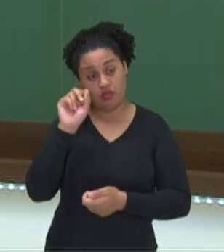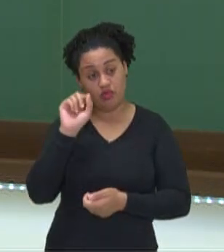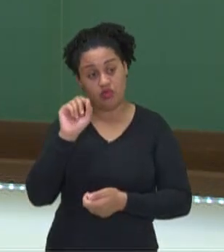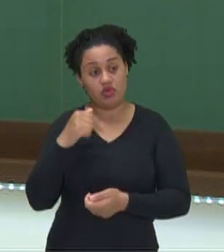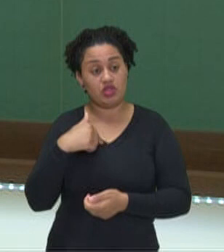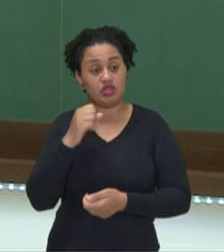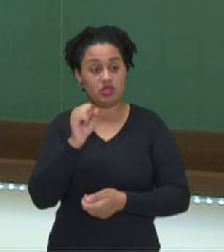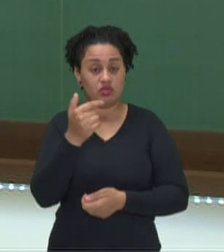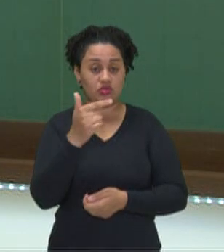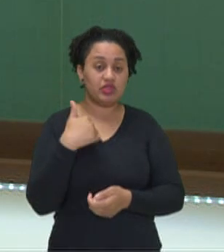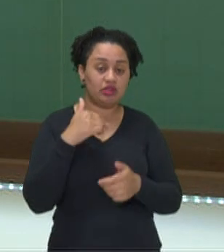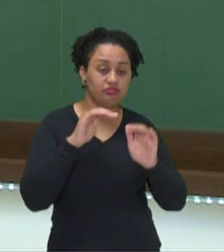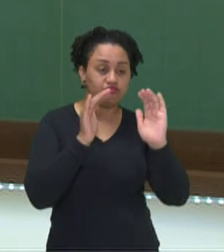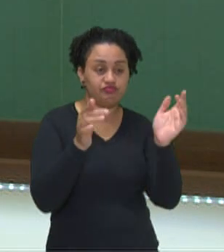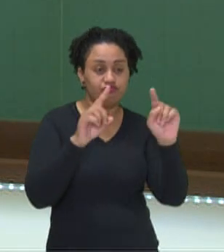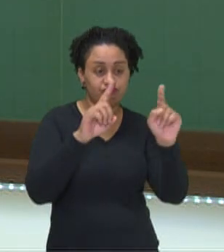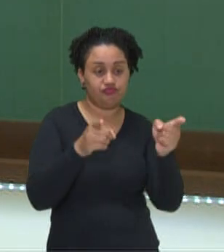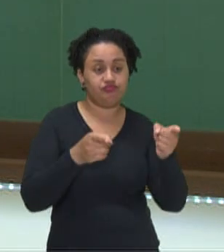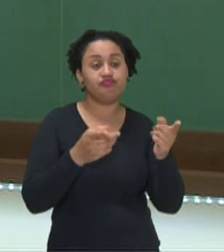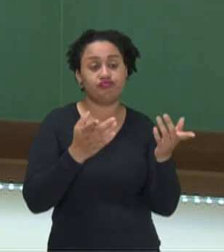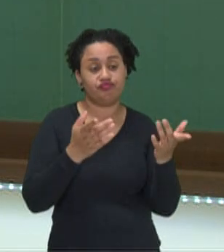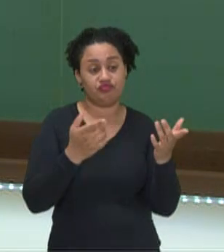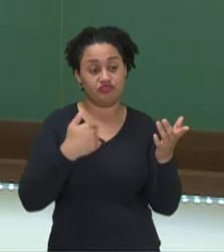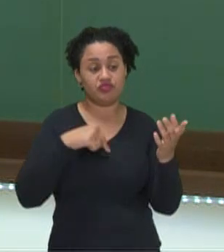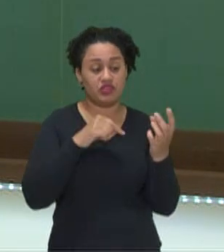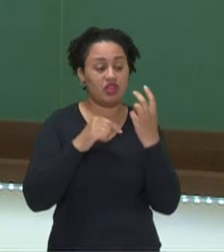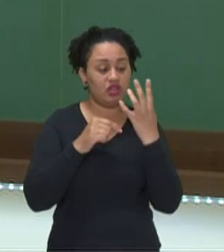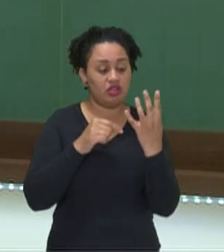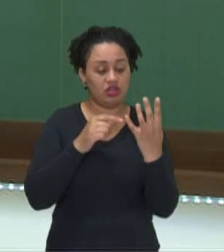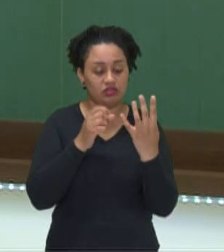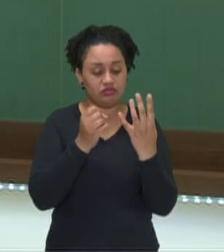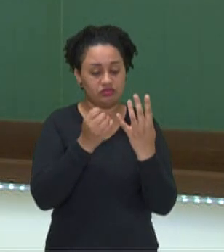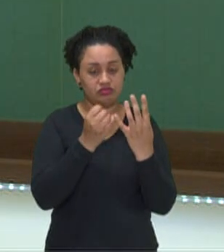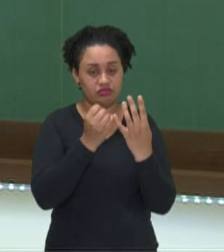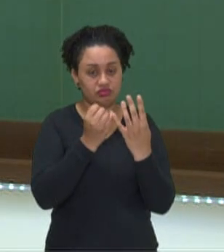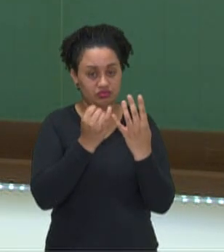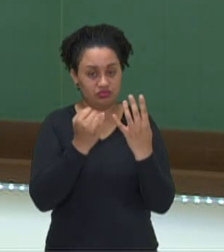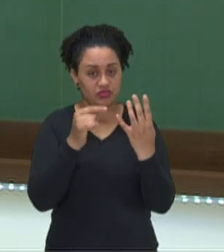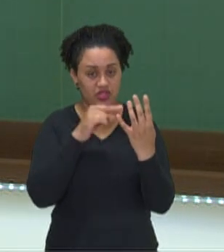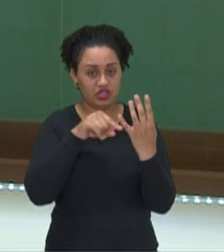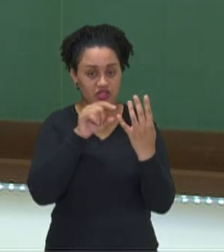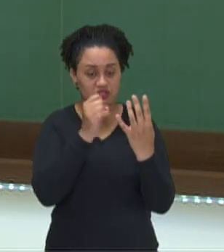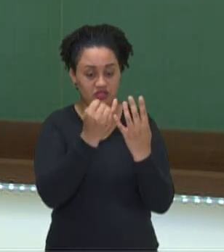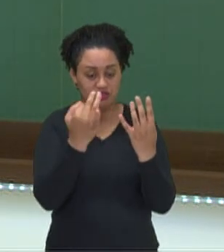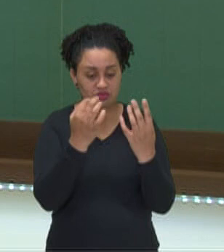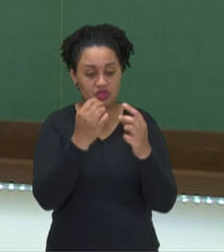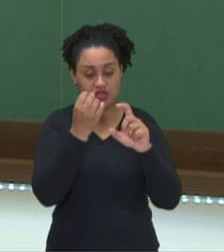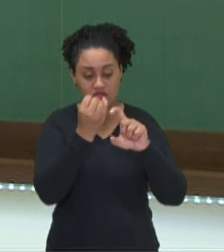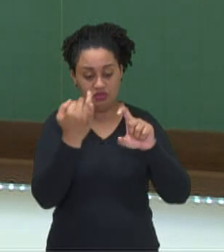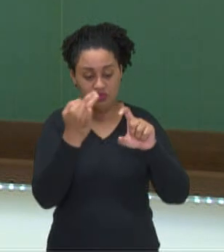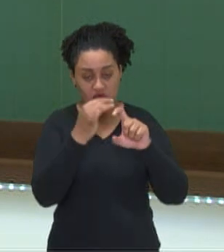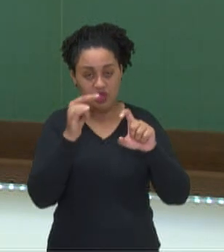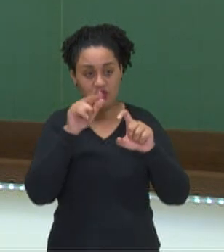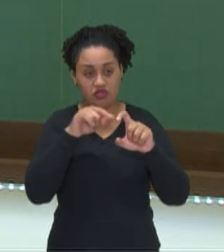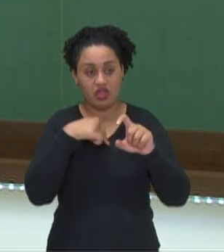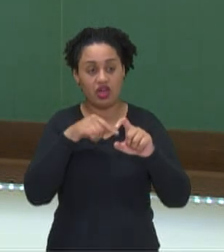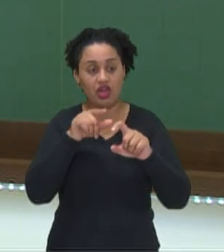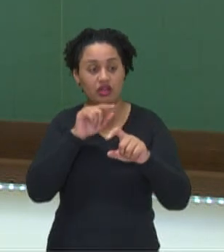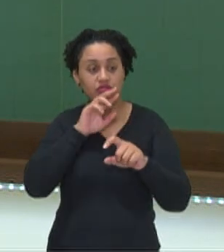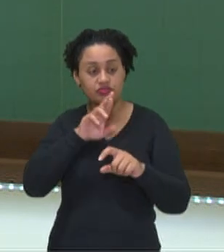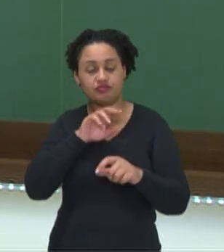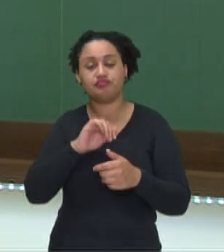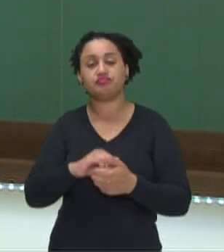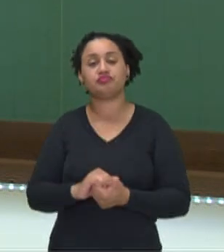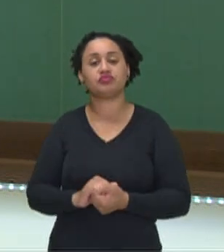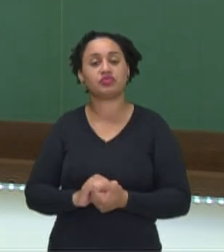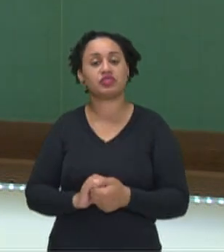tem o parênteses, né? Esse expoente dele é uma potência. Então, é como se eu reescrevesse